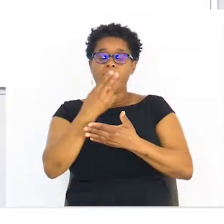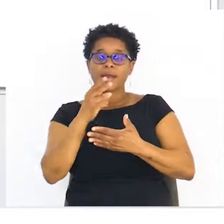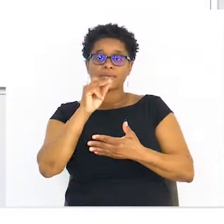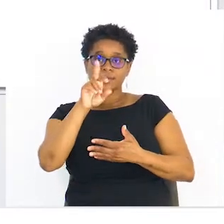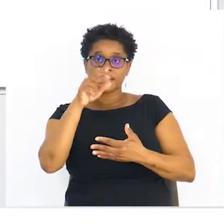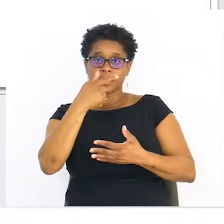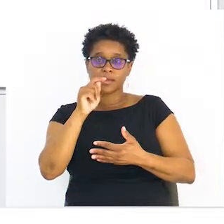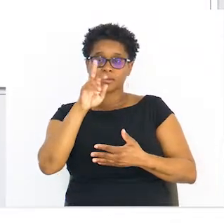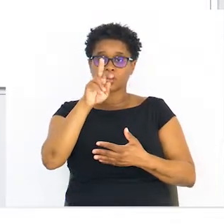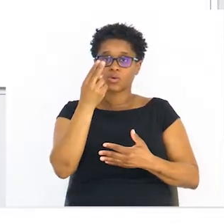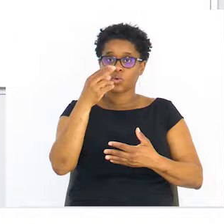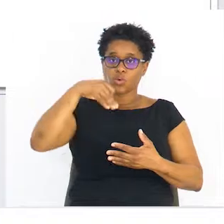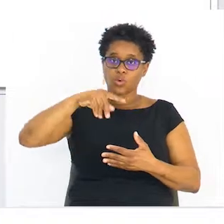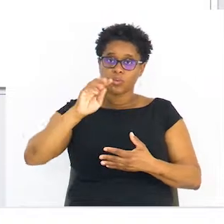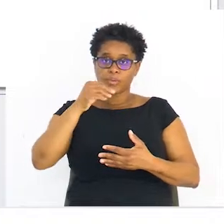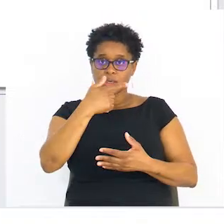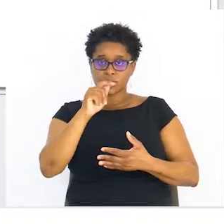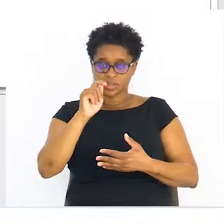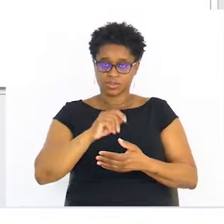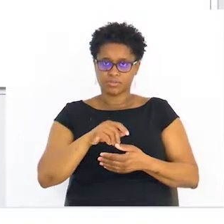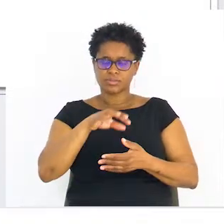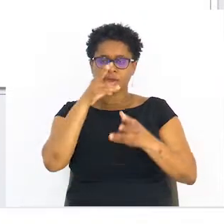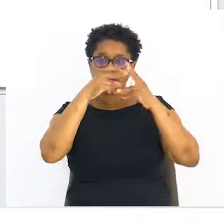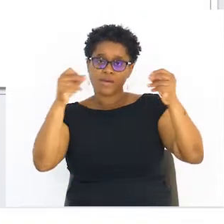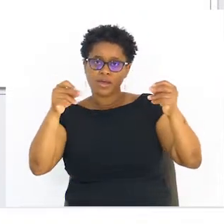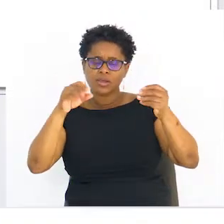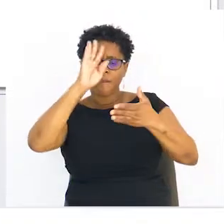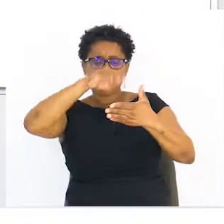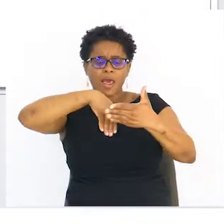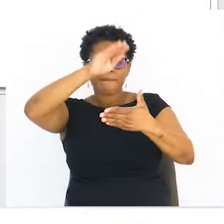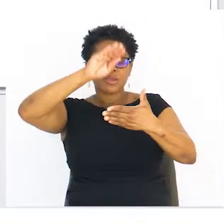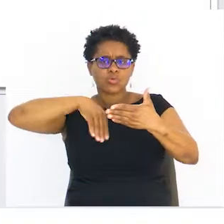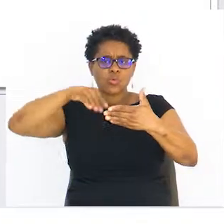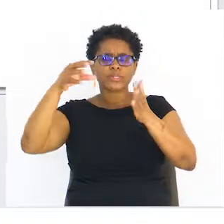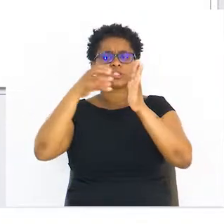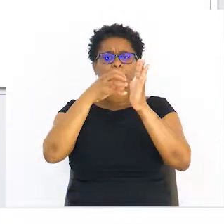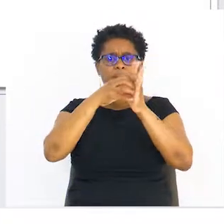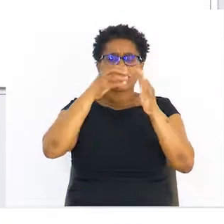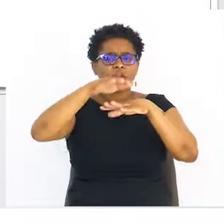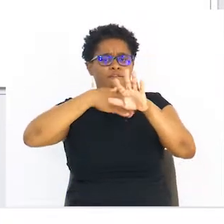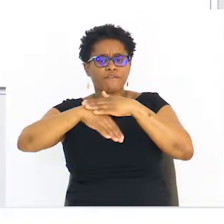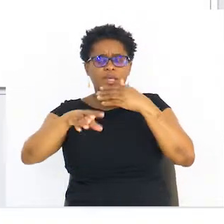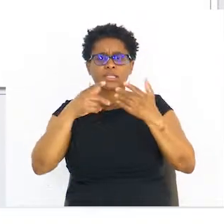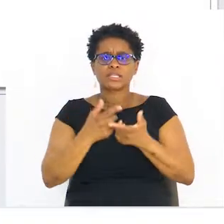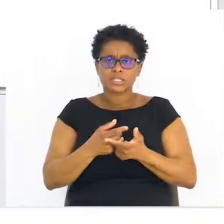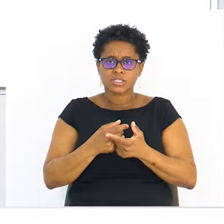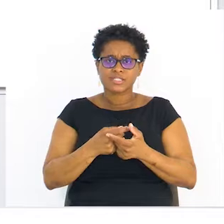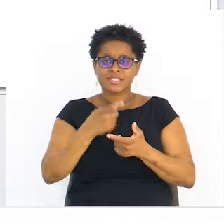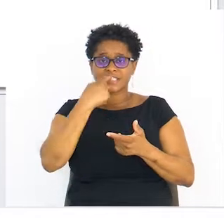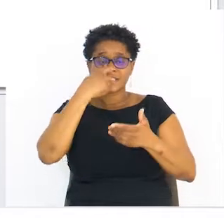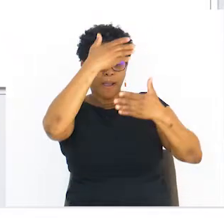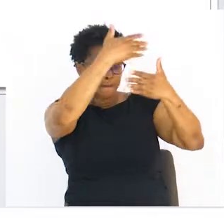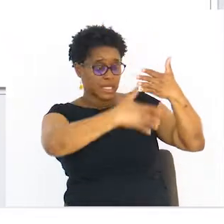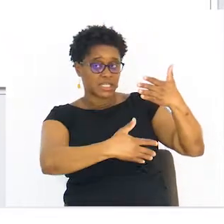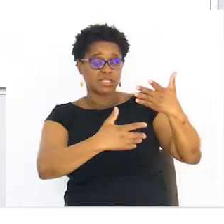arte rupestre define-se pelas pinturas e gravuras feitas nas